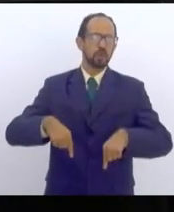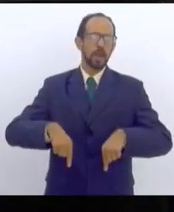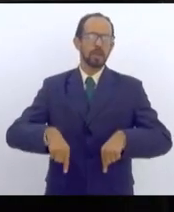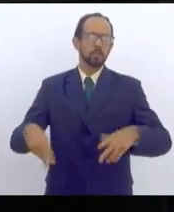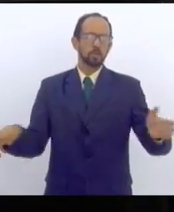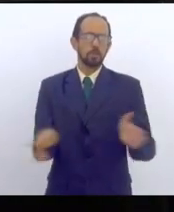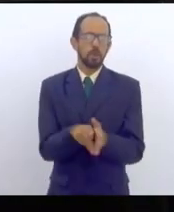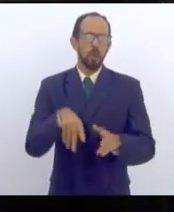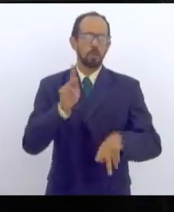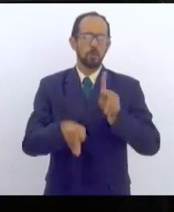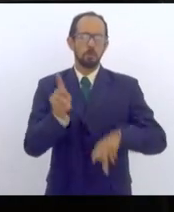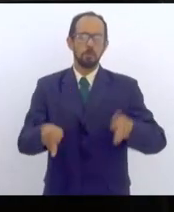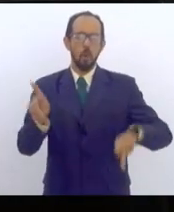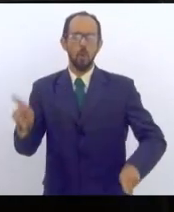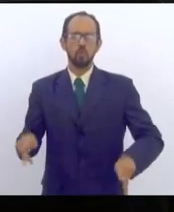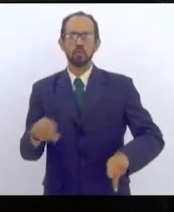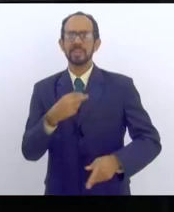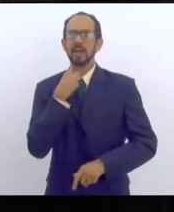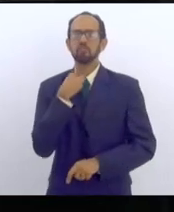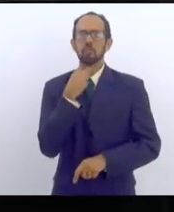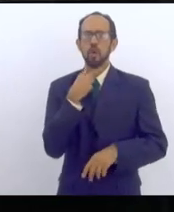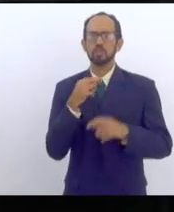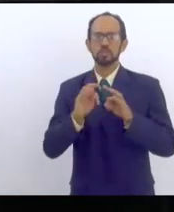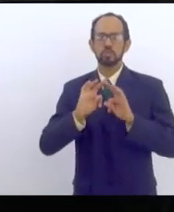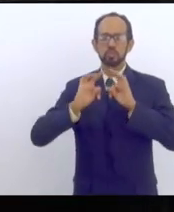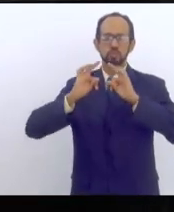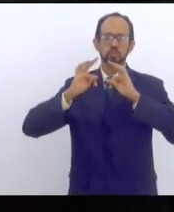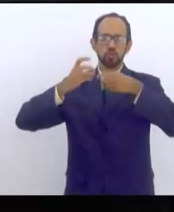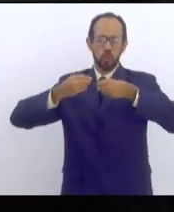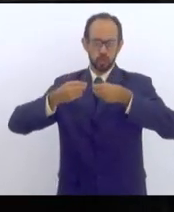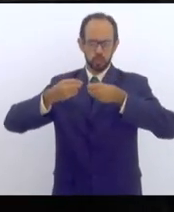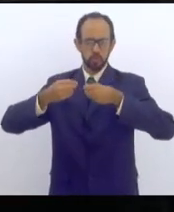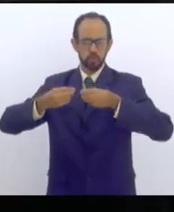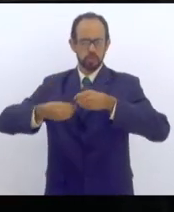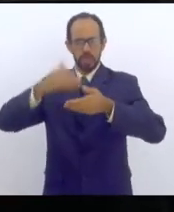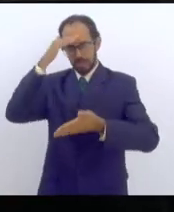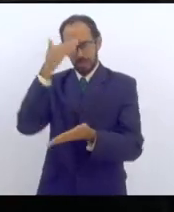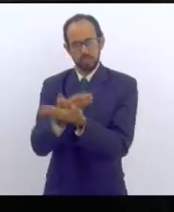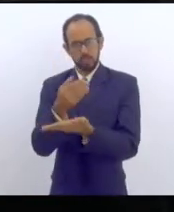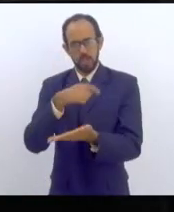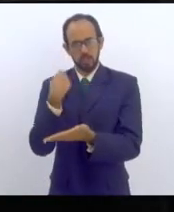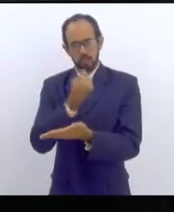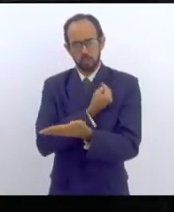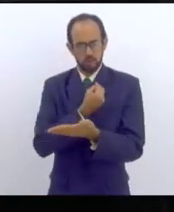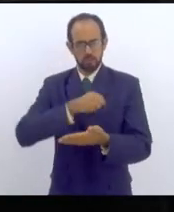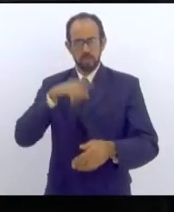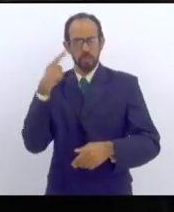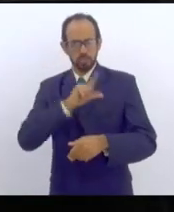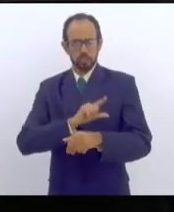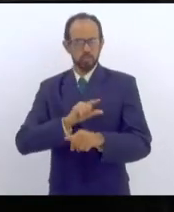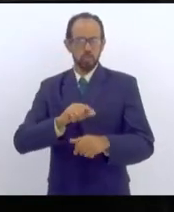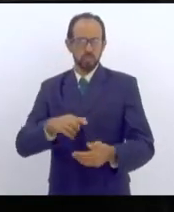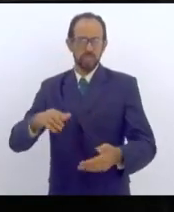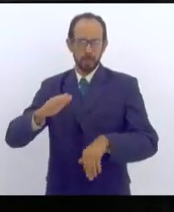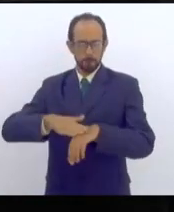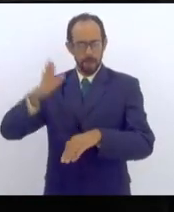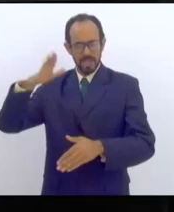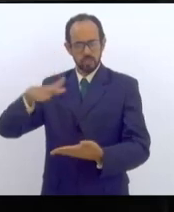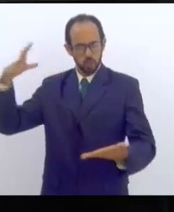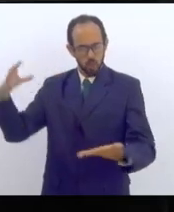voz de todas e todos aqueles que em nós apostaram para que nós possamos sair dessa legislatura com mais conquistas,